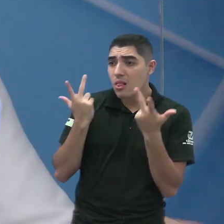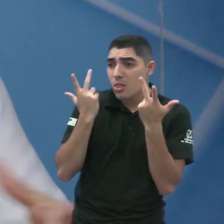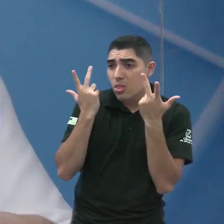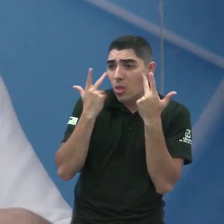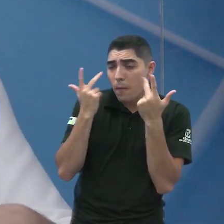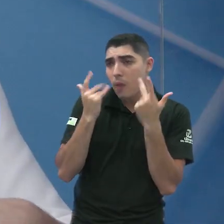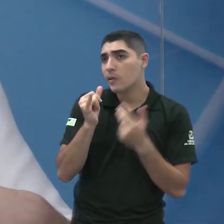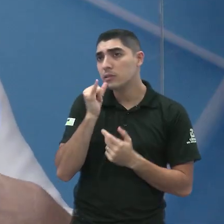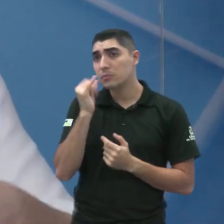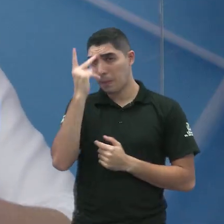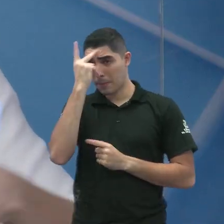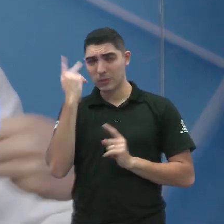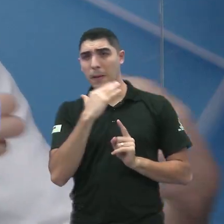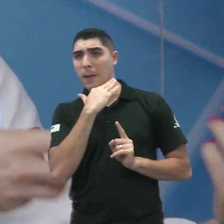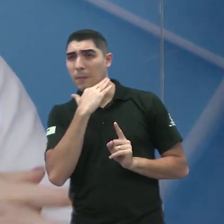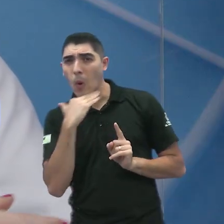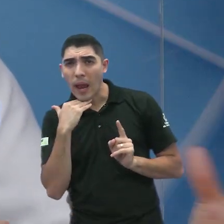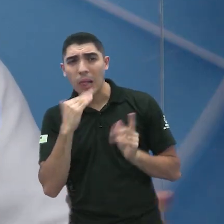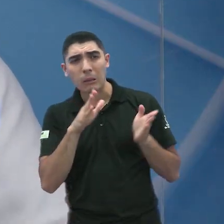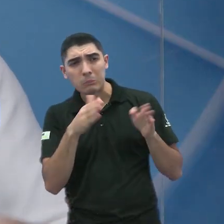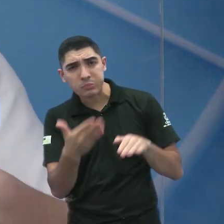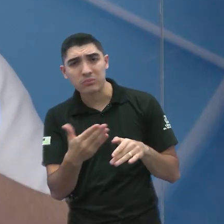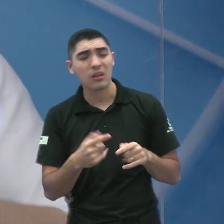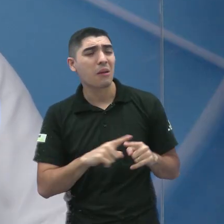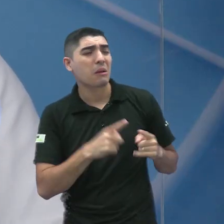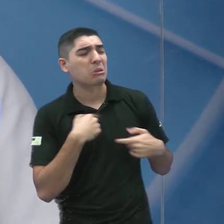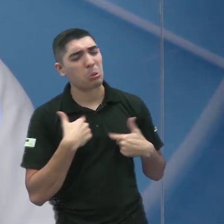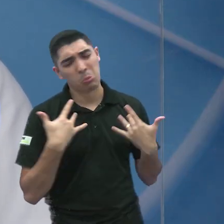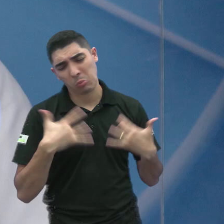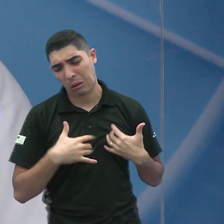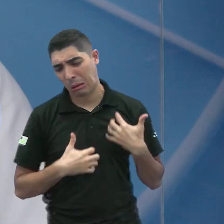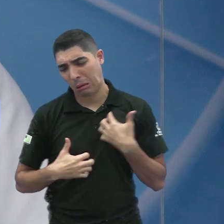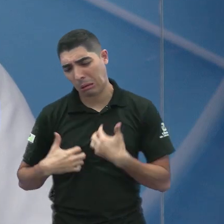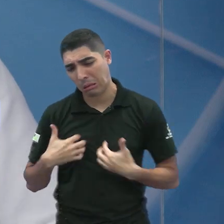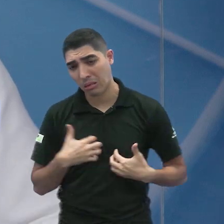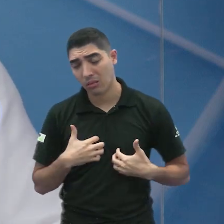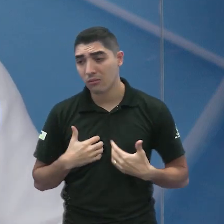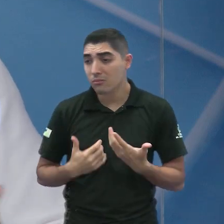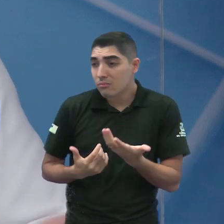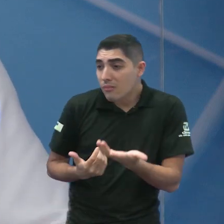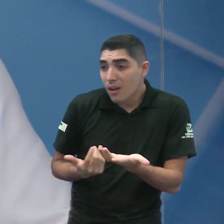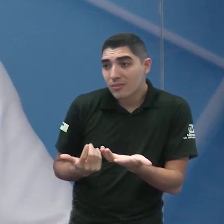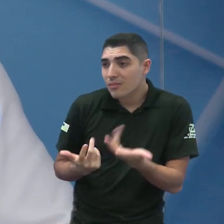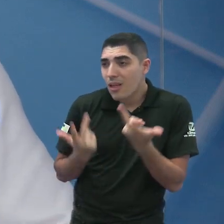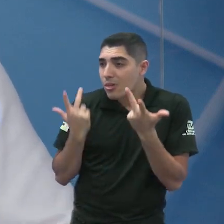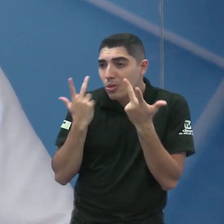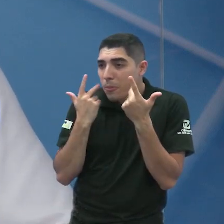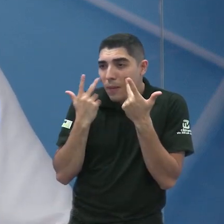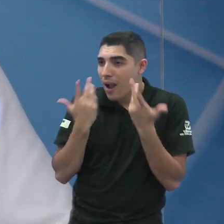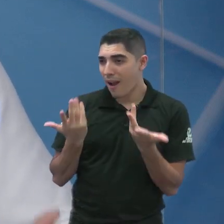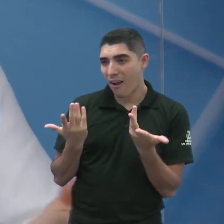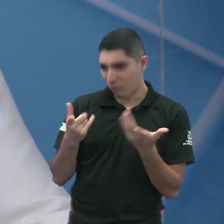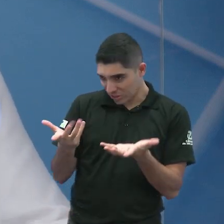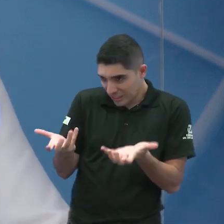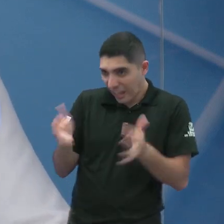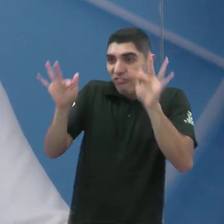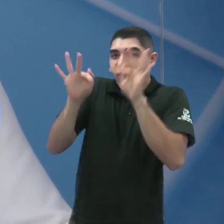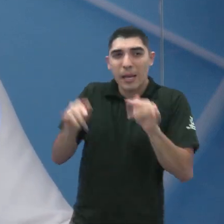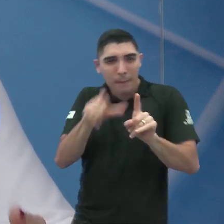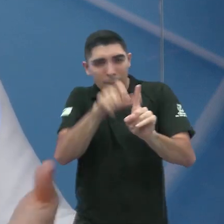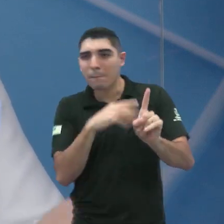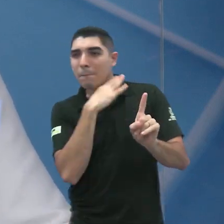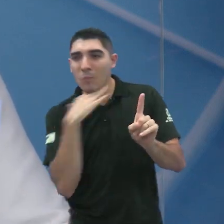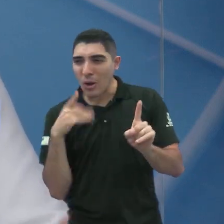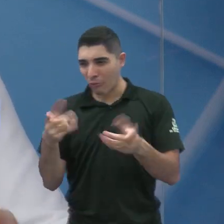diferente, né? Da perda de alguém, da perda de algo importante. Ah, mas eu não queria estar assim. Mas como que você queria estar, né? Feliz